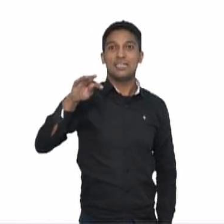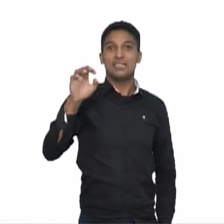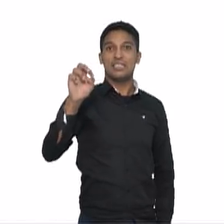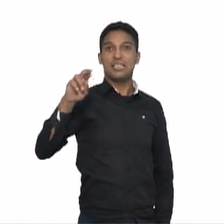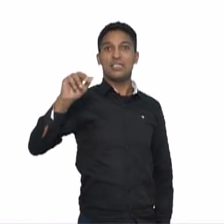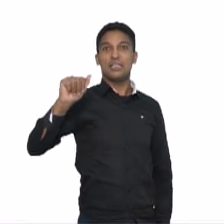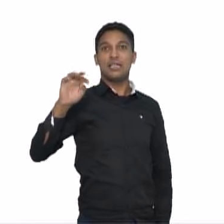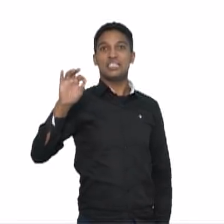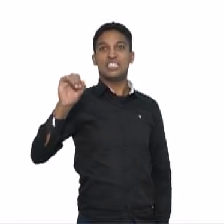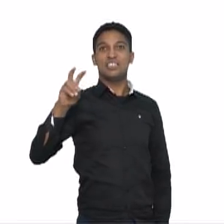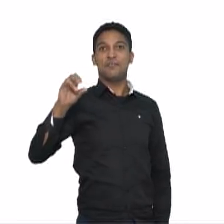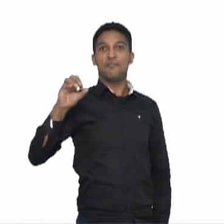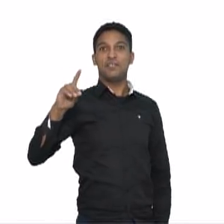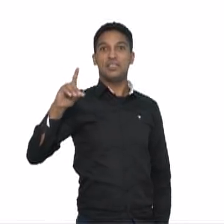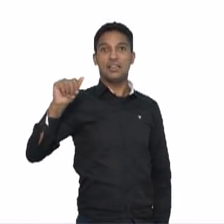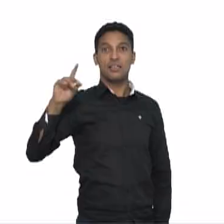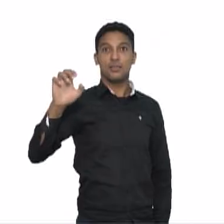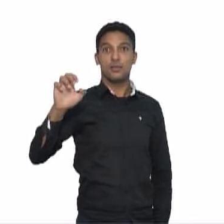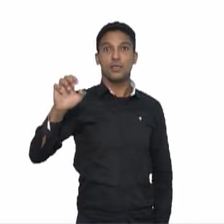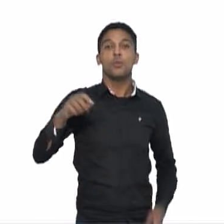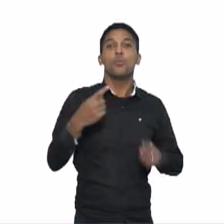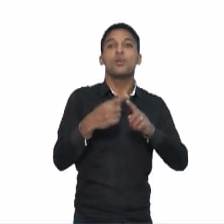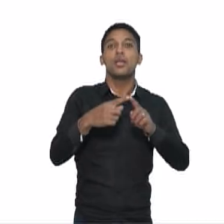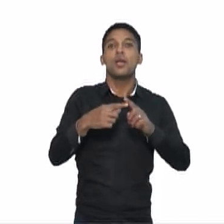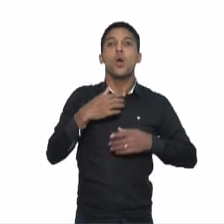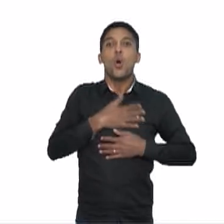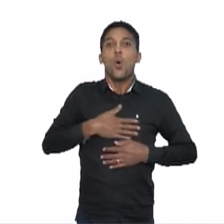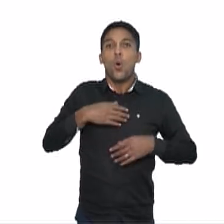público que está sempre procurando mais.